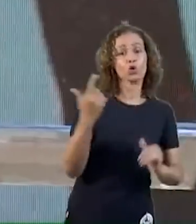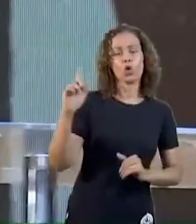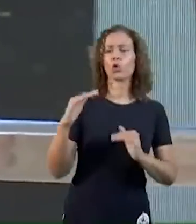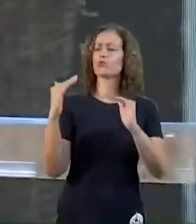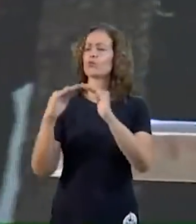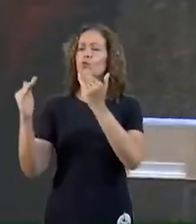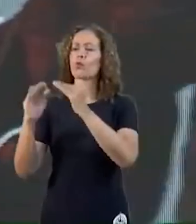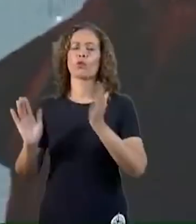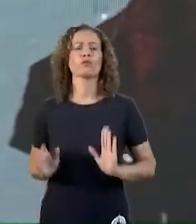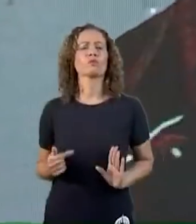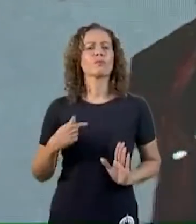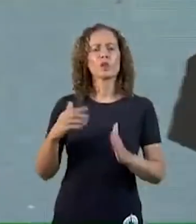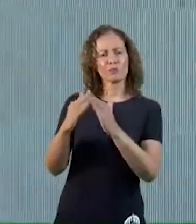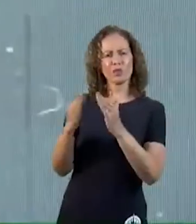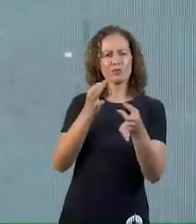Eu só postei.